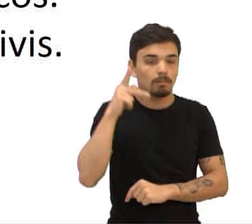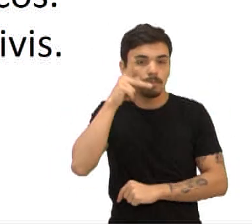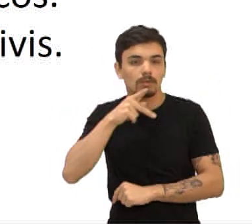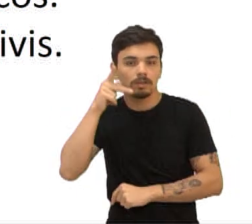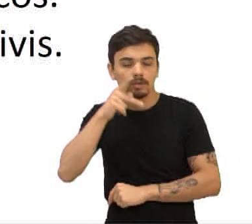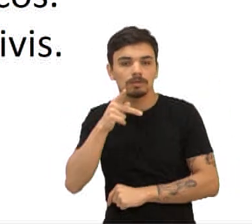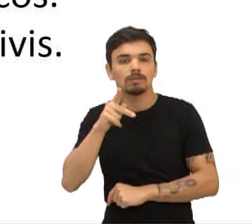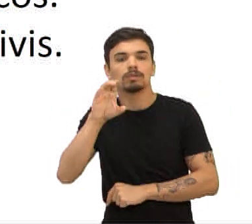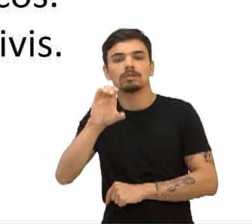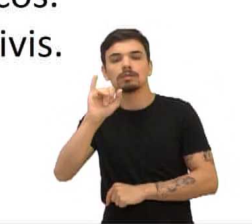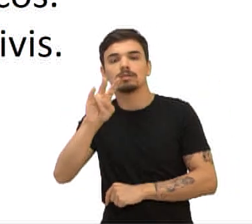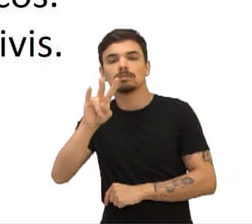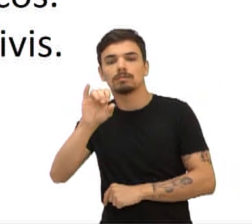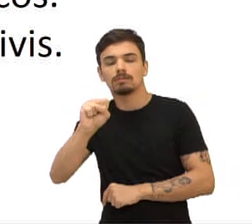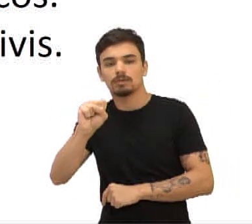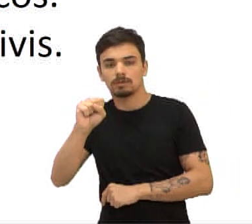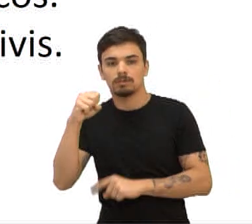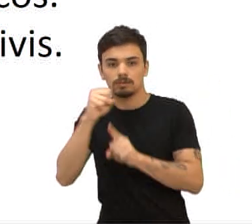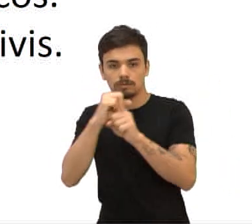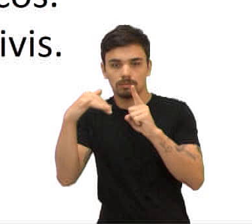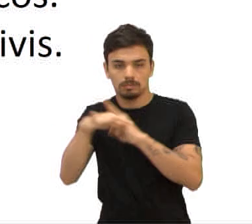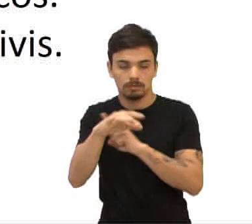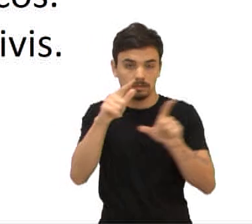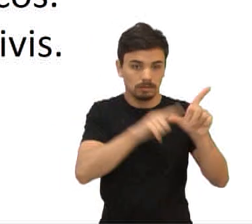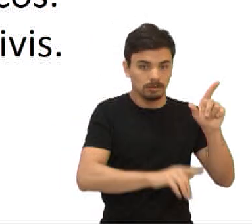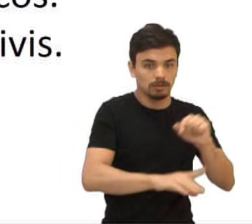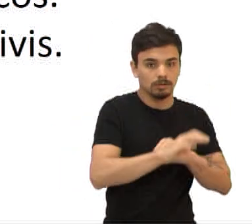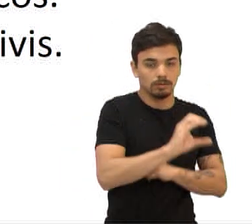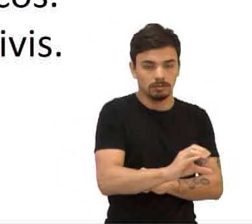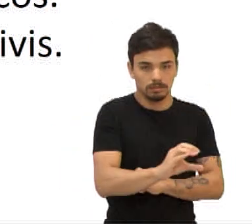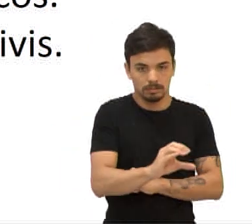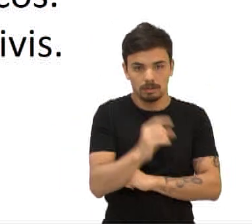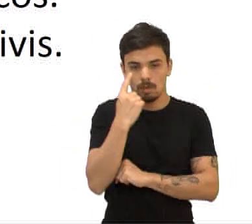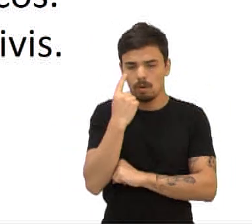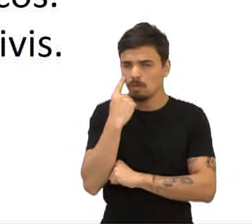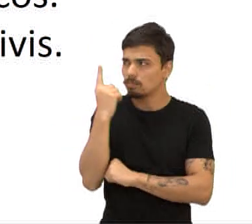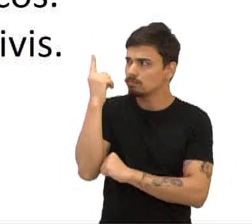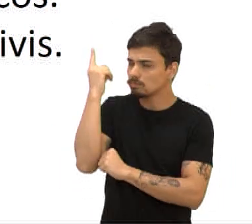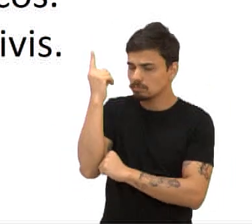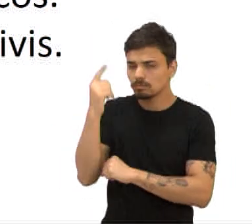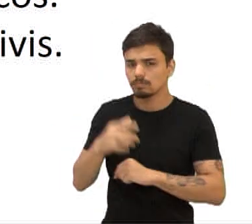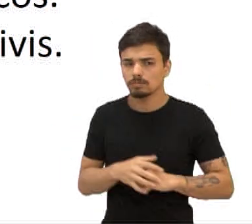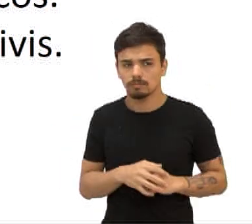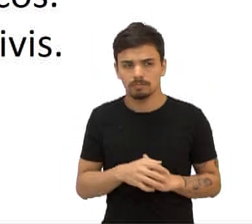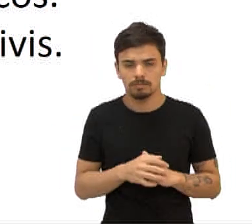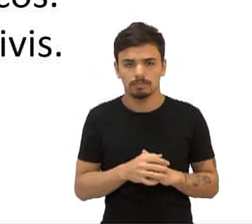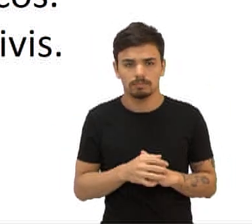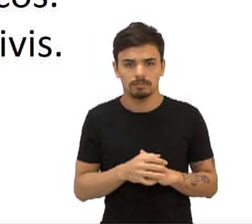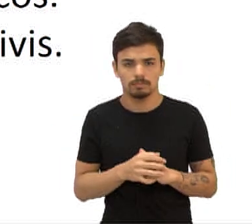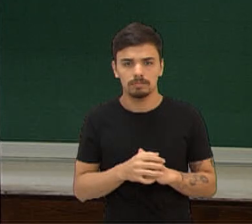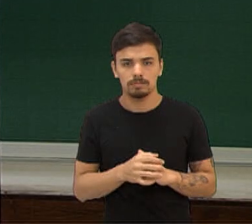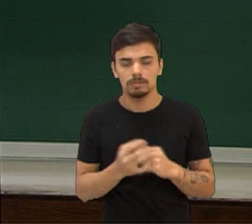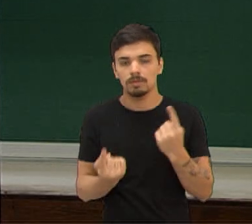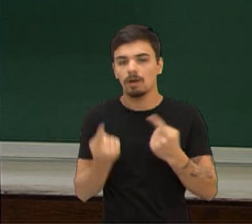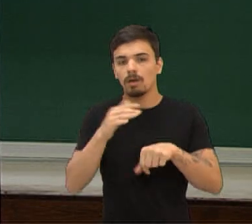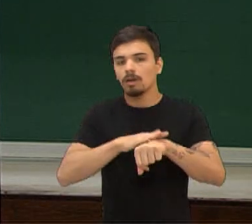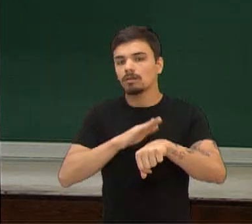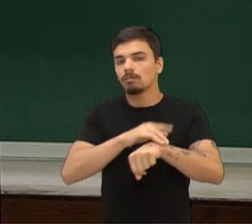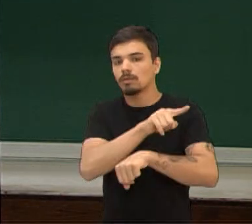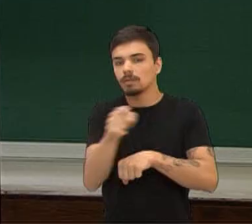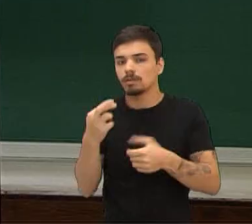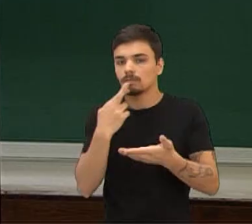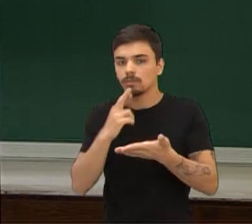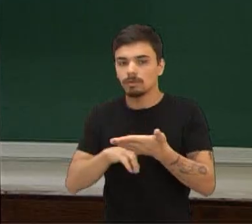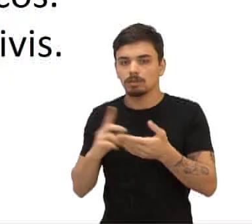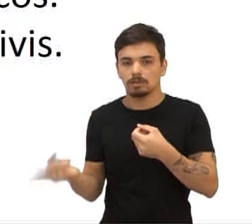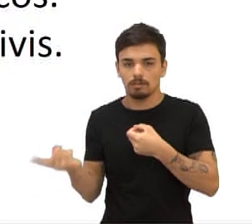sociais. D, sociais, civis e políticos. D, sociais, políticos e civis. Tempo lá para vocês